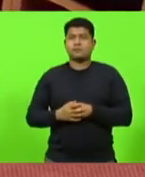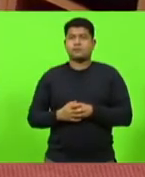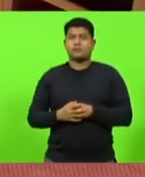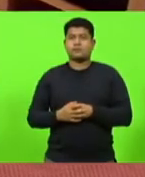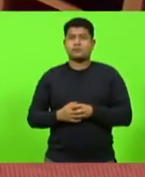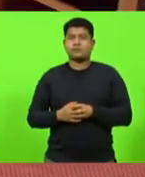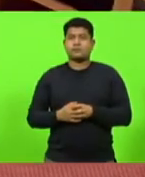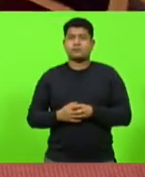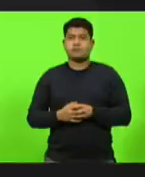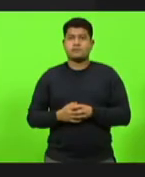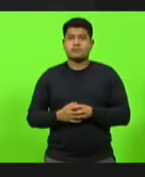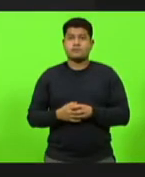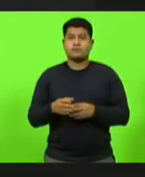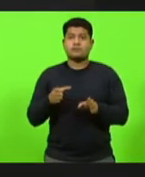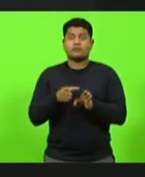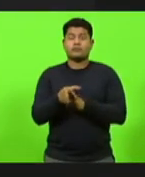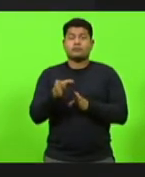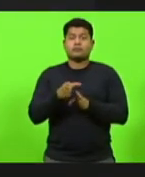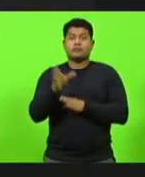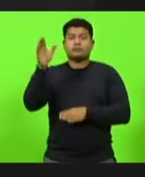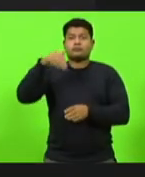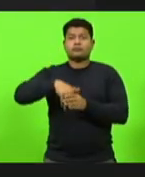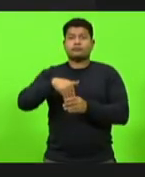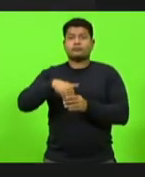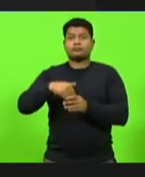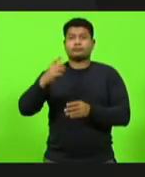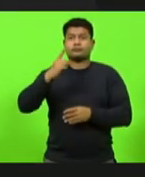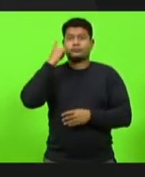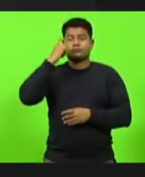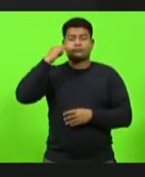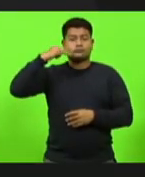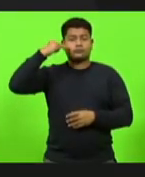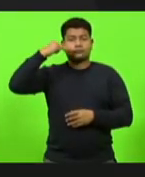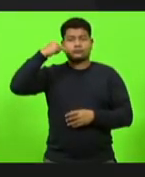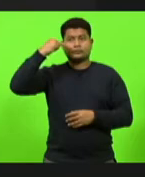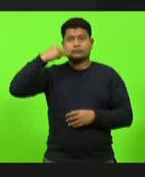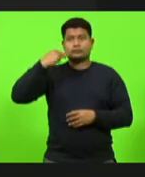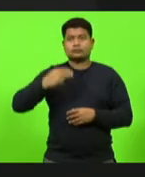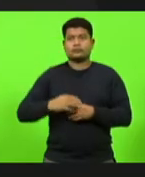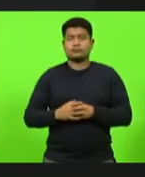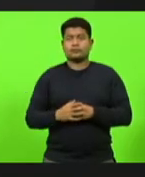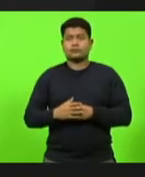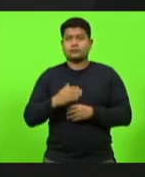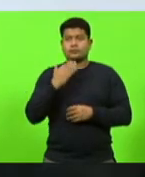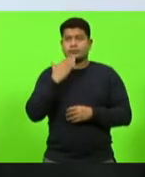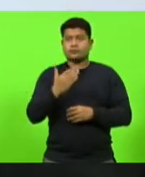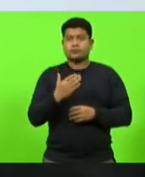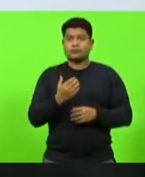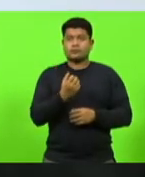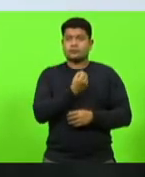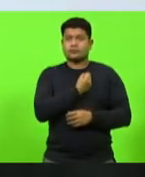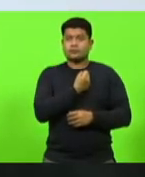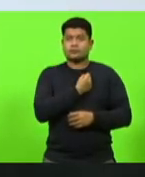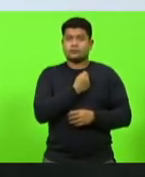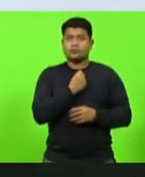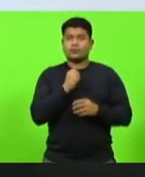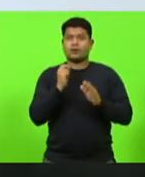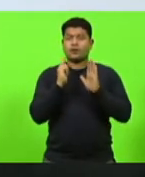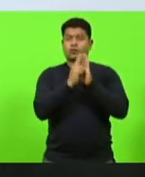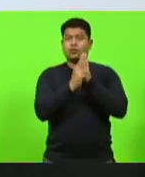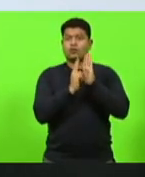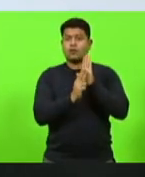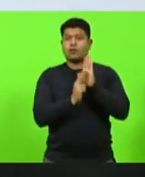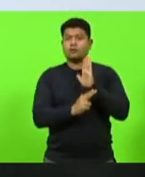presidente. Encaminhamento de voto, deputado Márcio Machado. Por favor, presidente, peço voto nominal, por